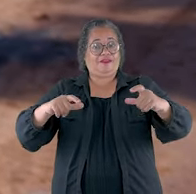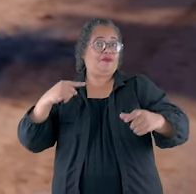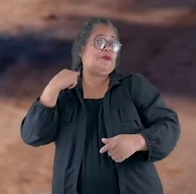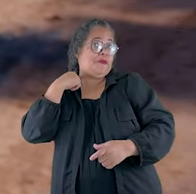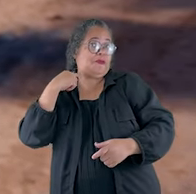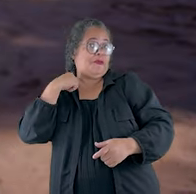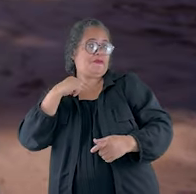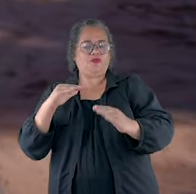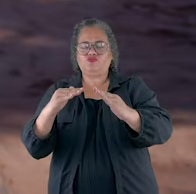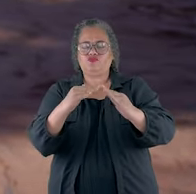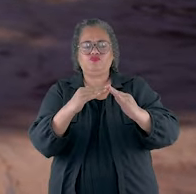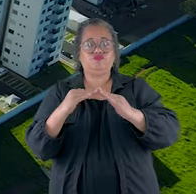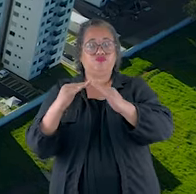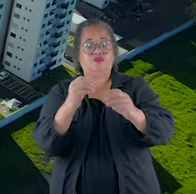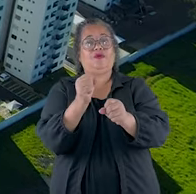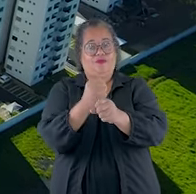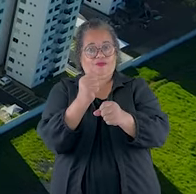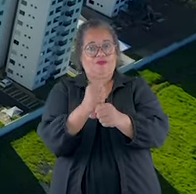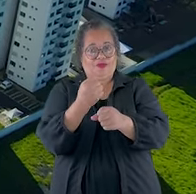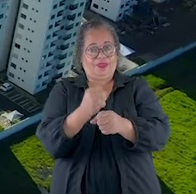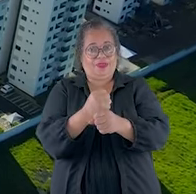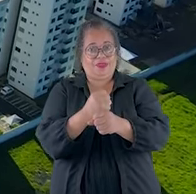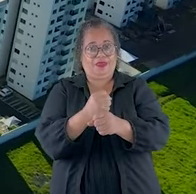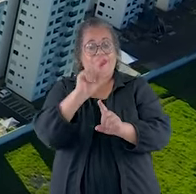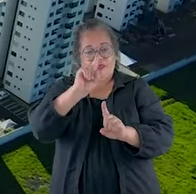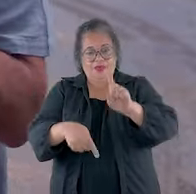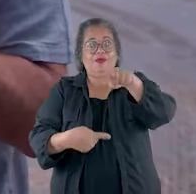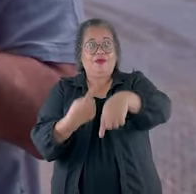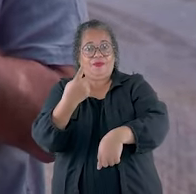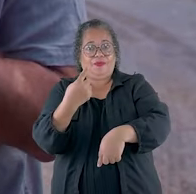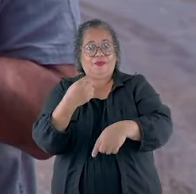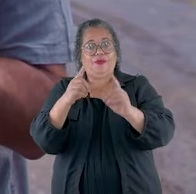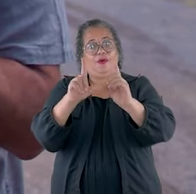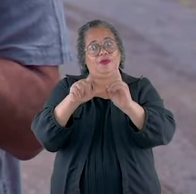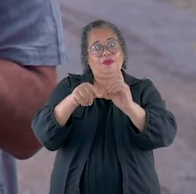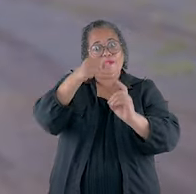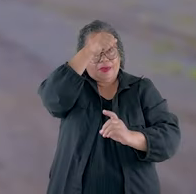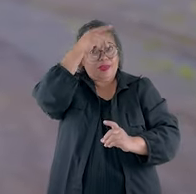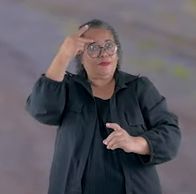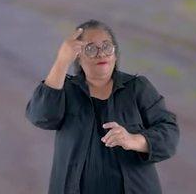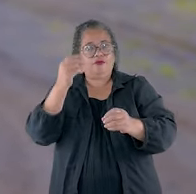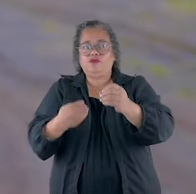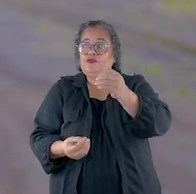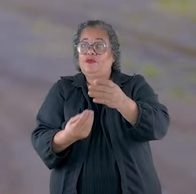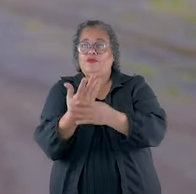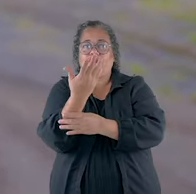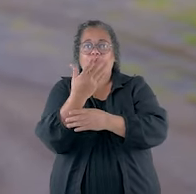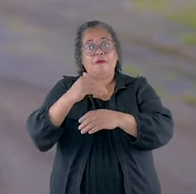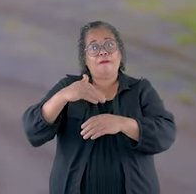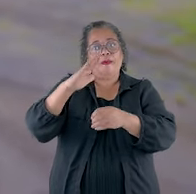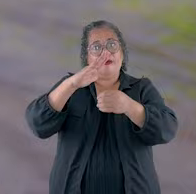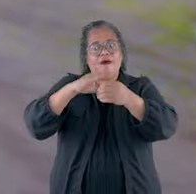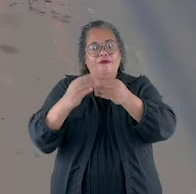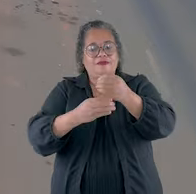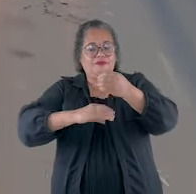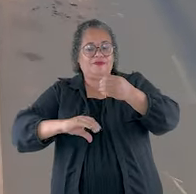Uberlândia é a cidade que mais cresceu em Minas, com milhares de moradias construídas. E para seguir avançando, o DEMAI e a Prefeitura estão